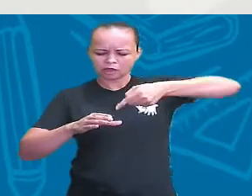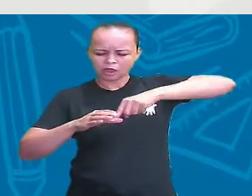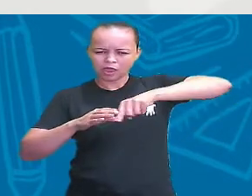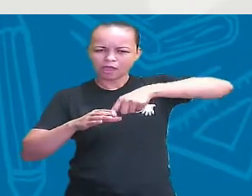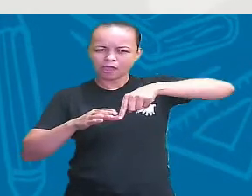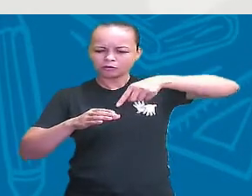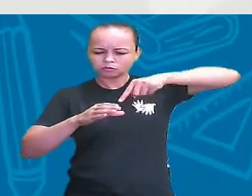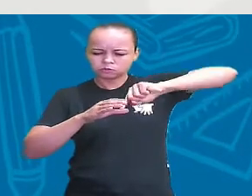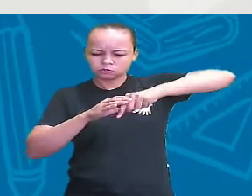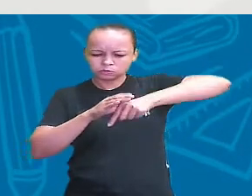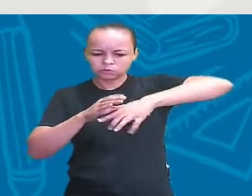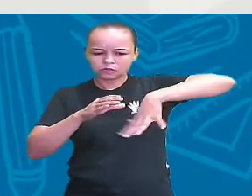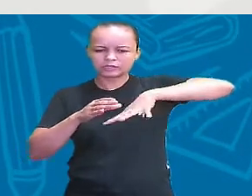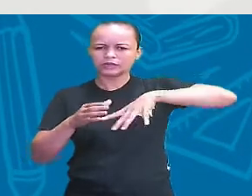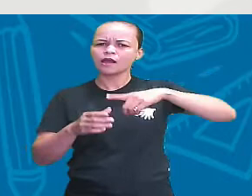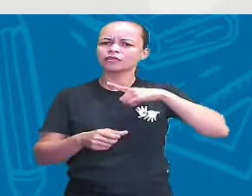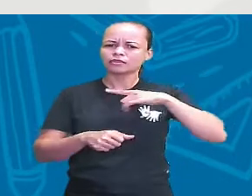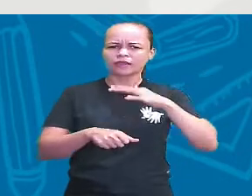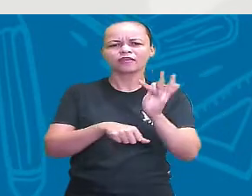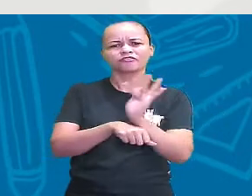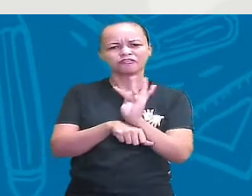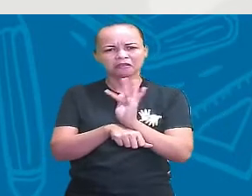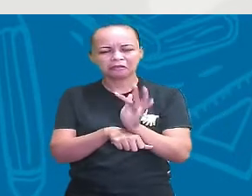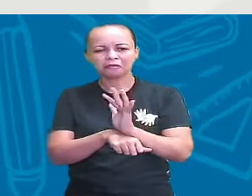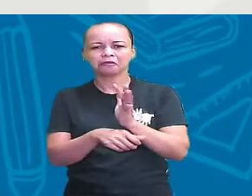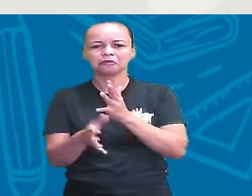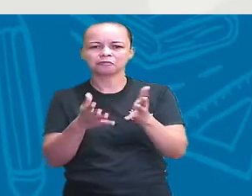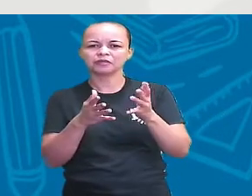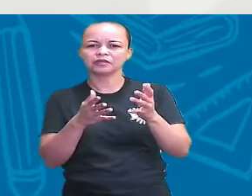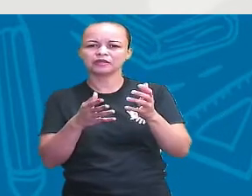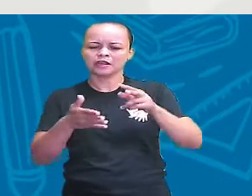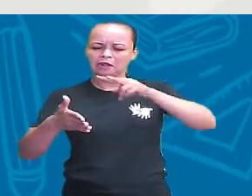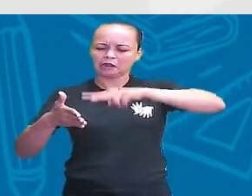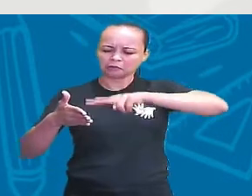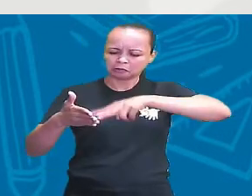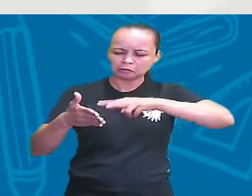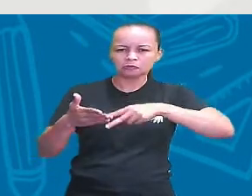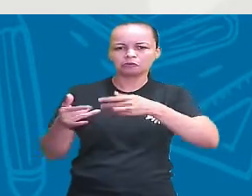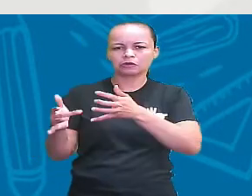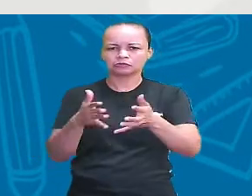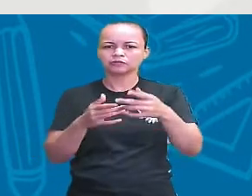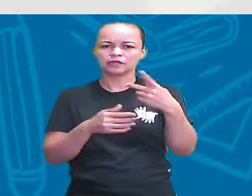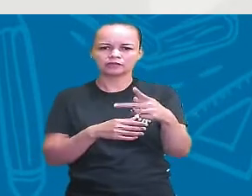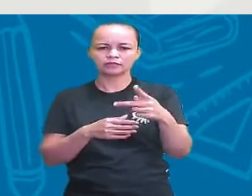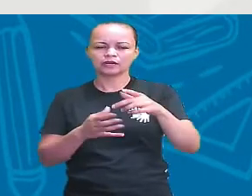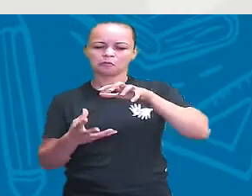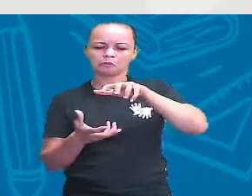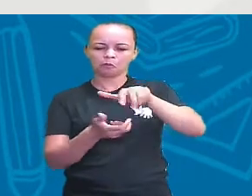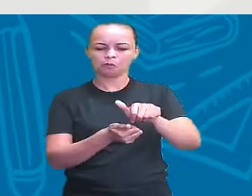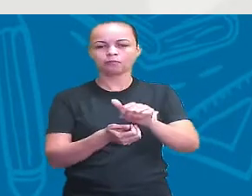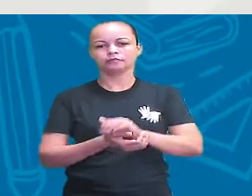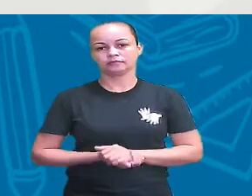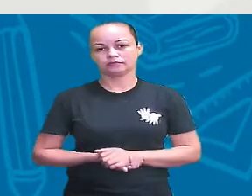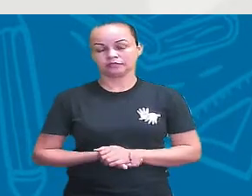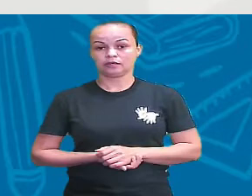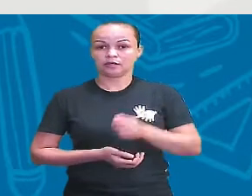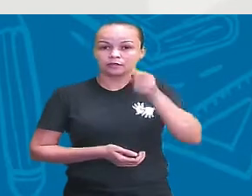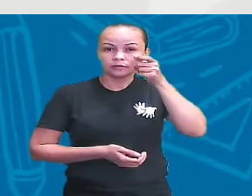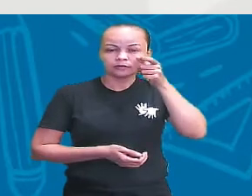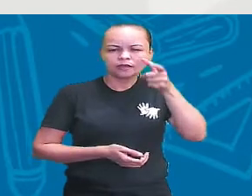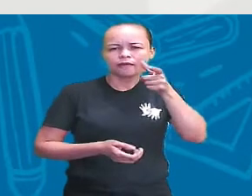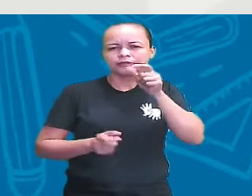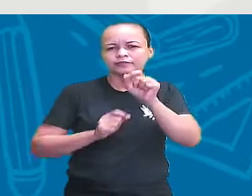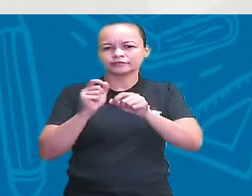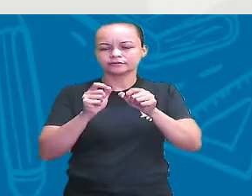fizeram menção, releituras desse clássico da literatura mundial. Mas é interessante, gente, se a gente perceber, pelo que a